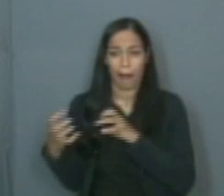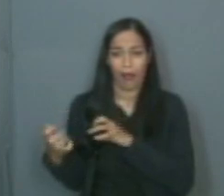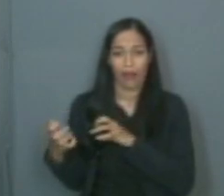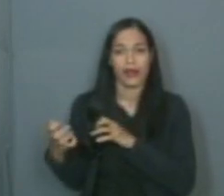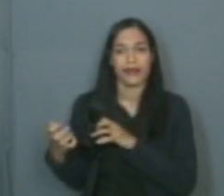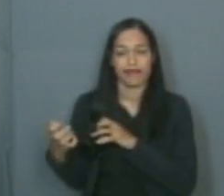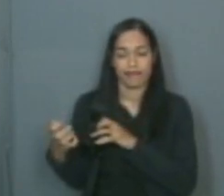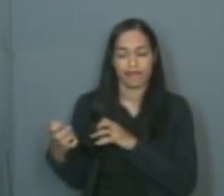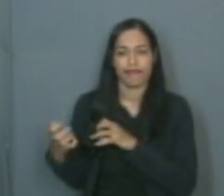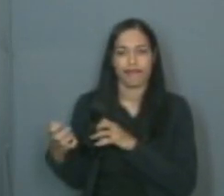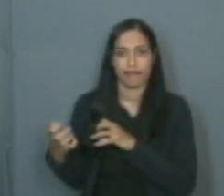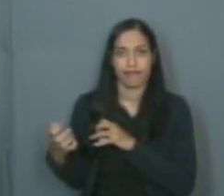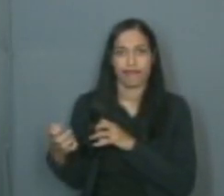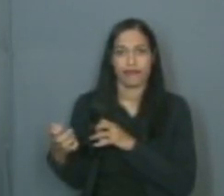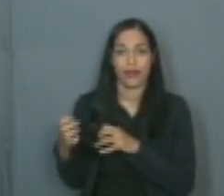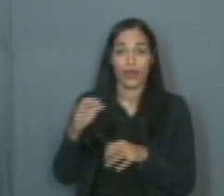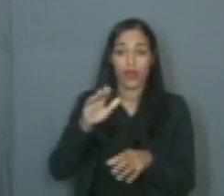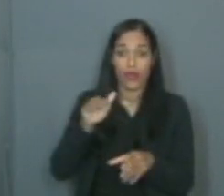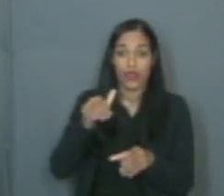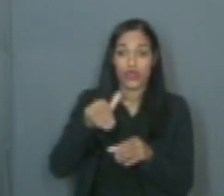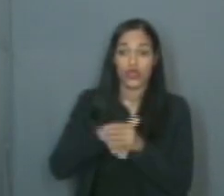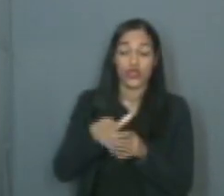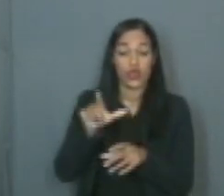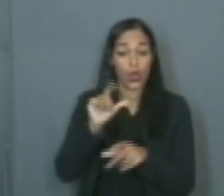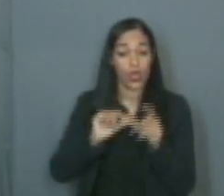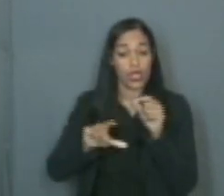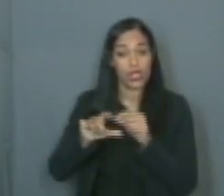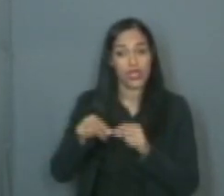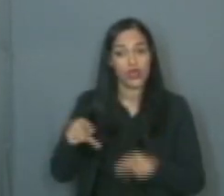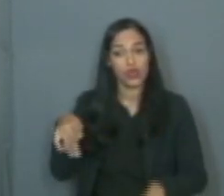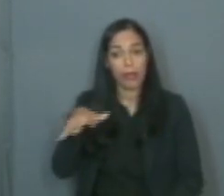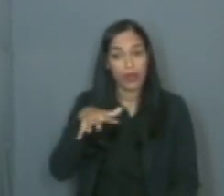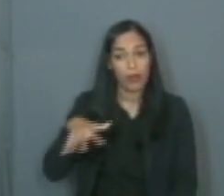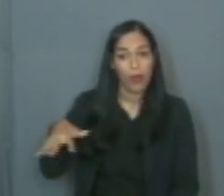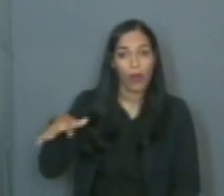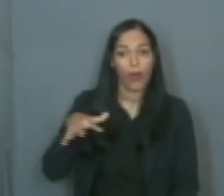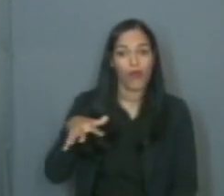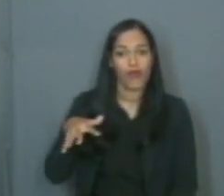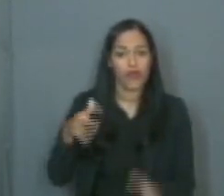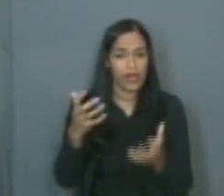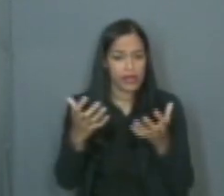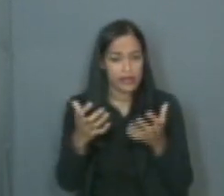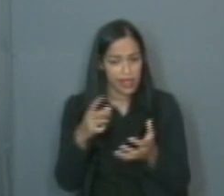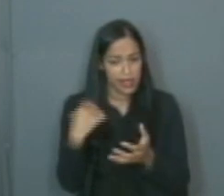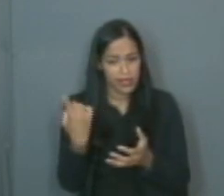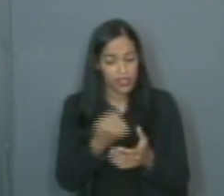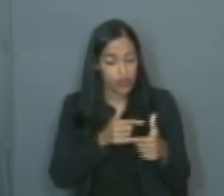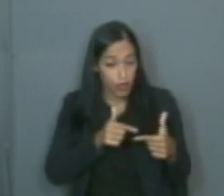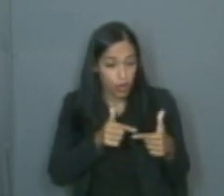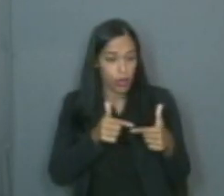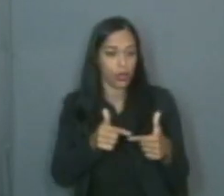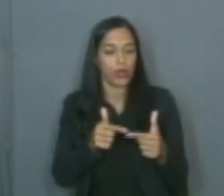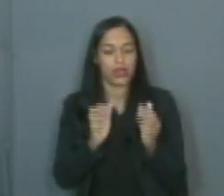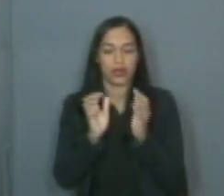E eu acho que a gente foi eleito pelo povo que quer de nós que a gente lute por um